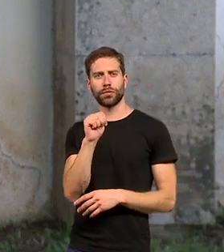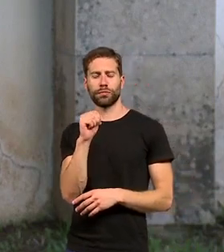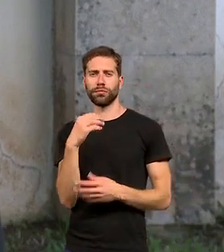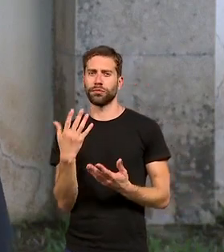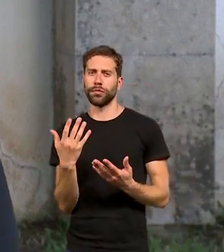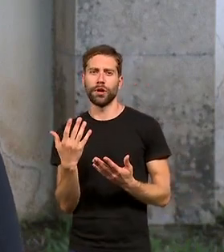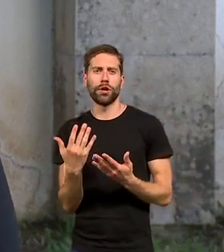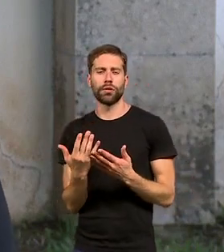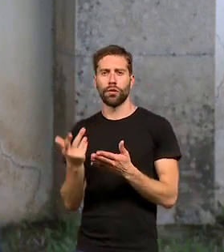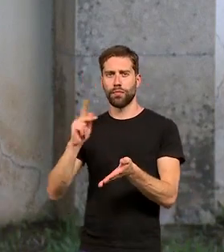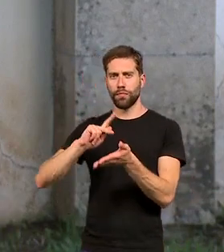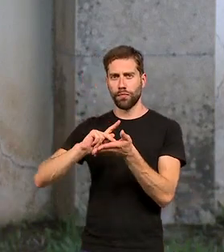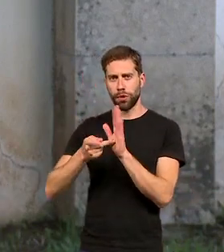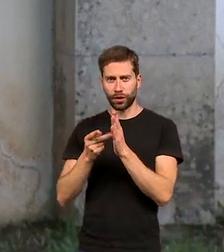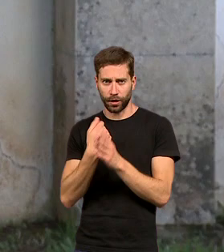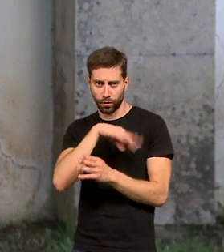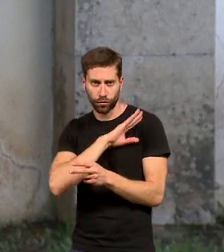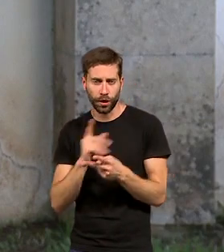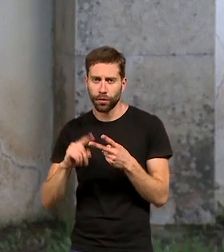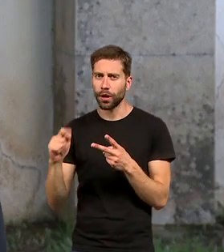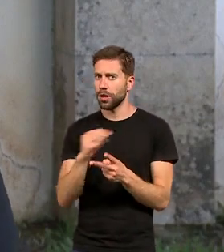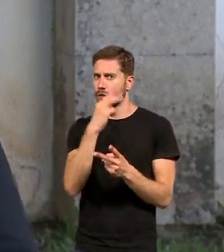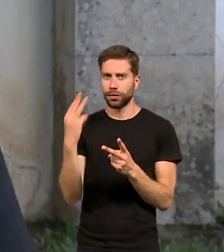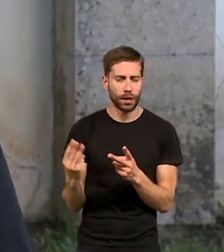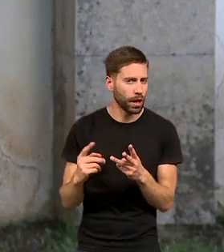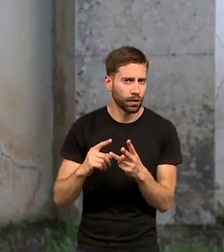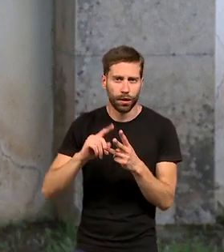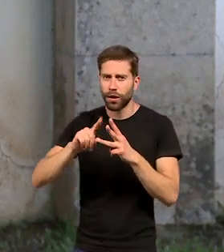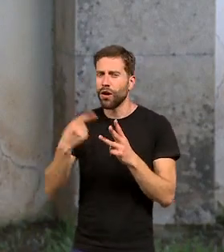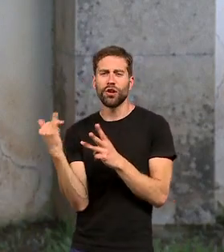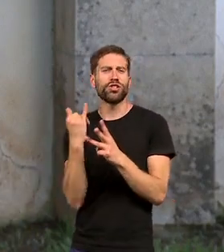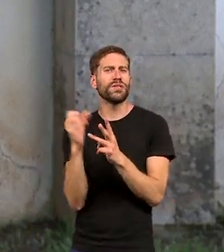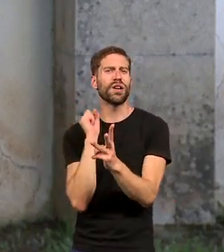com o Politécnico, com a ESEC